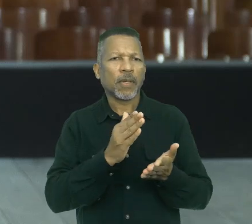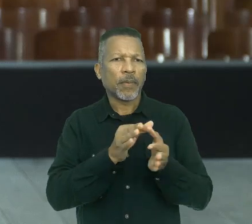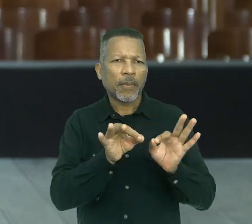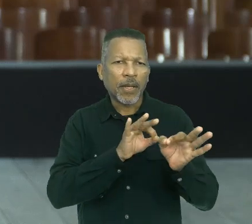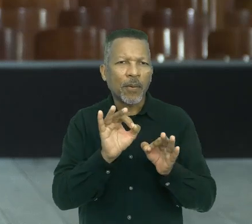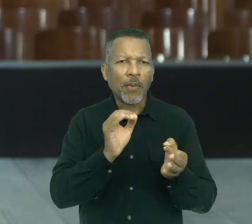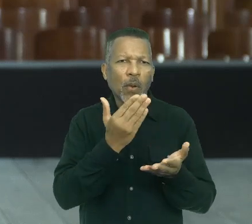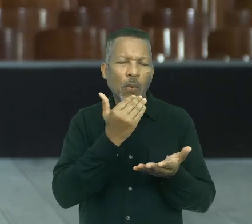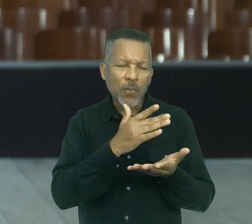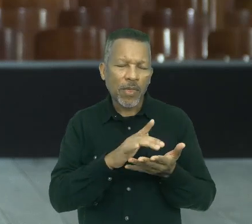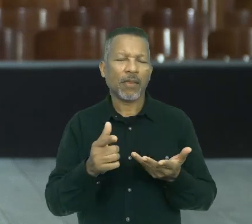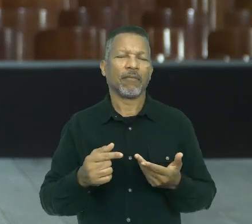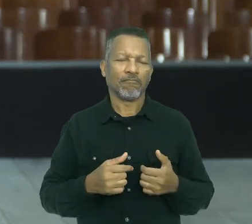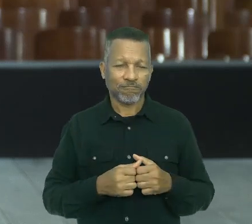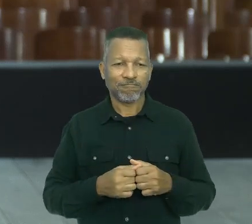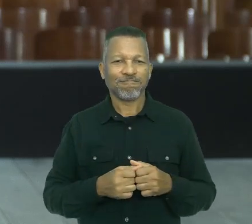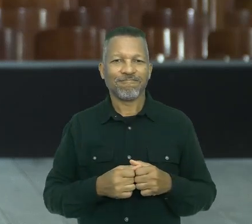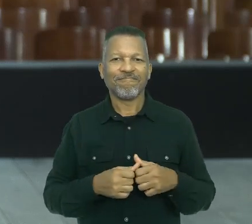comida?